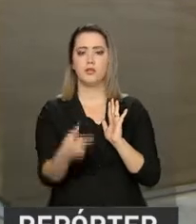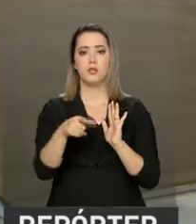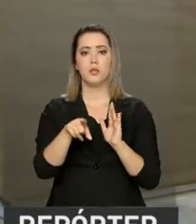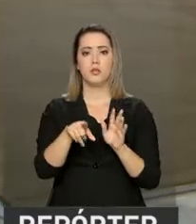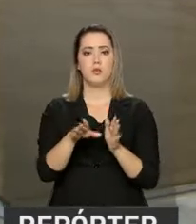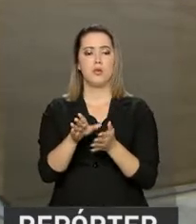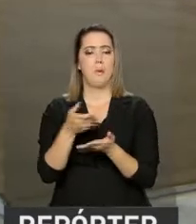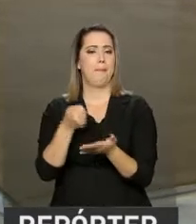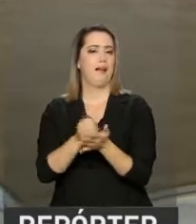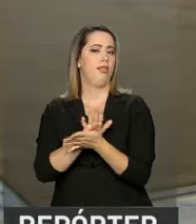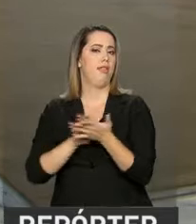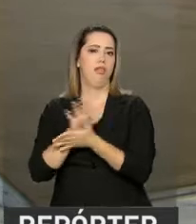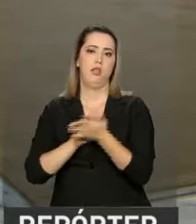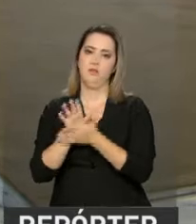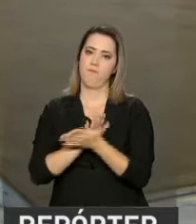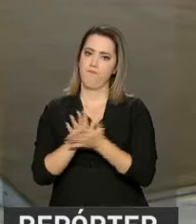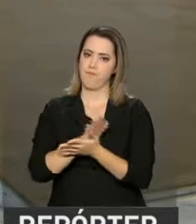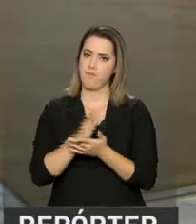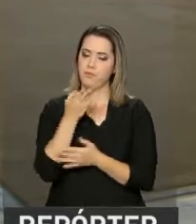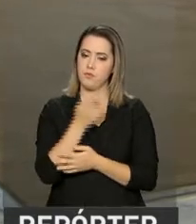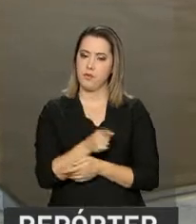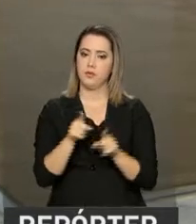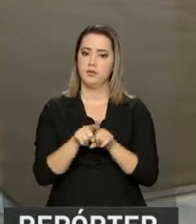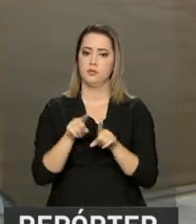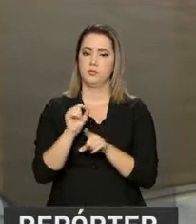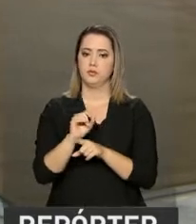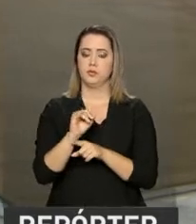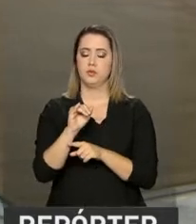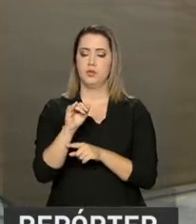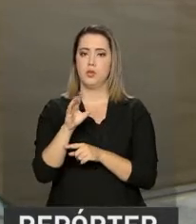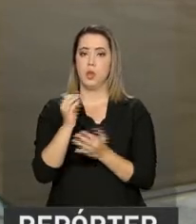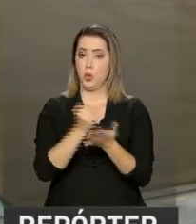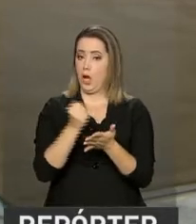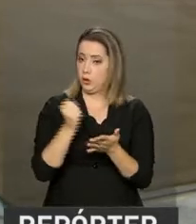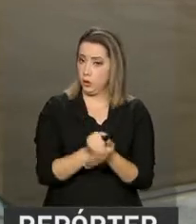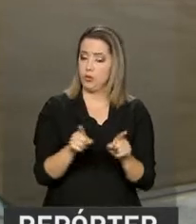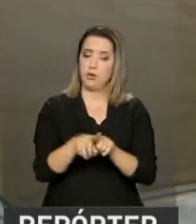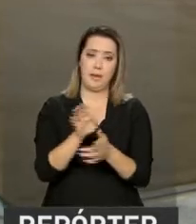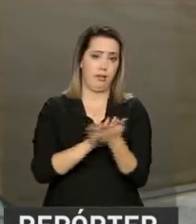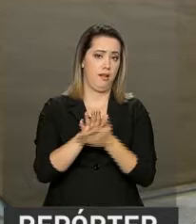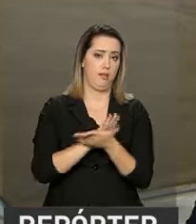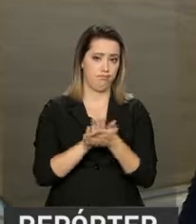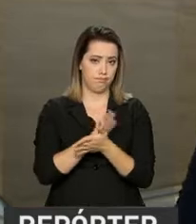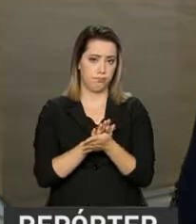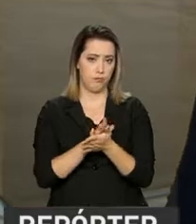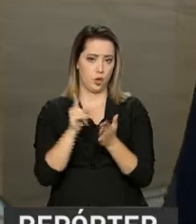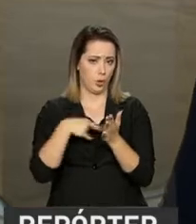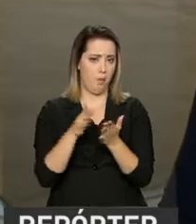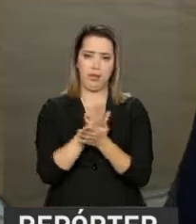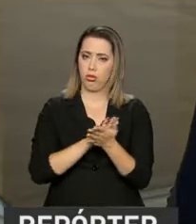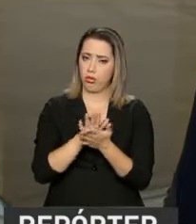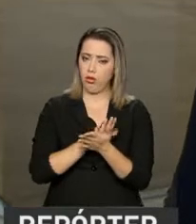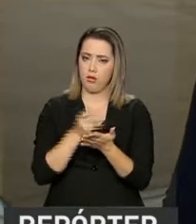sendo isentos do pagamento de regularização e também do registro em cartório. Ao todo, em